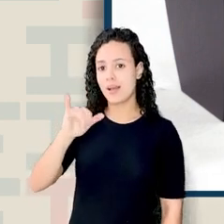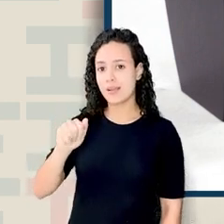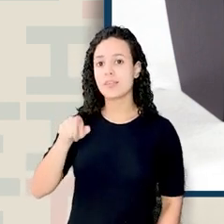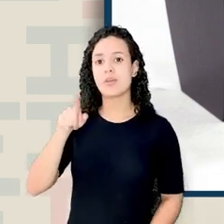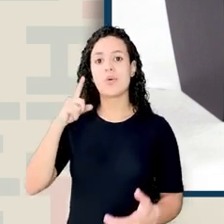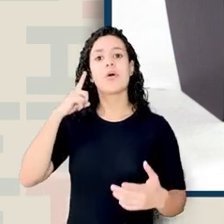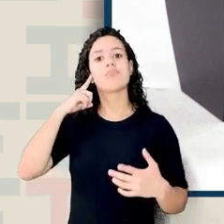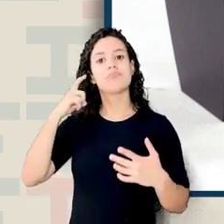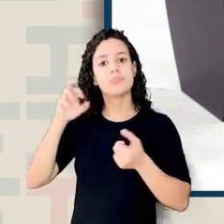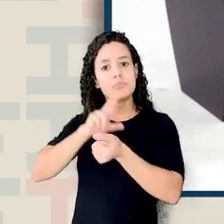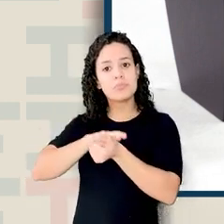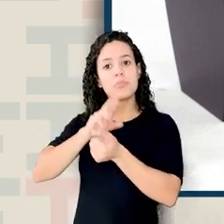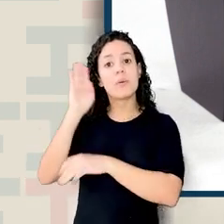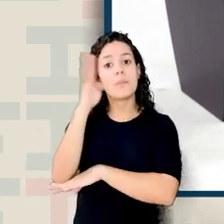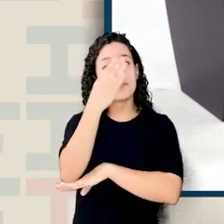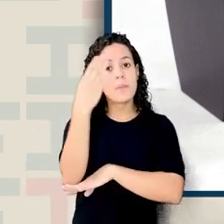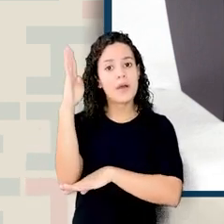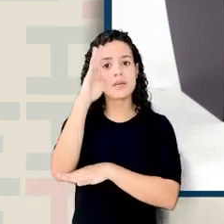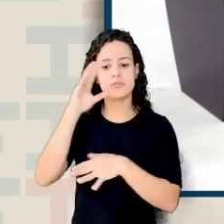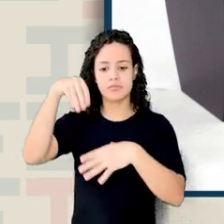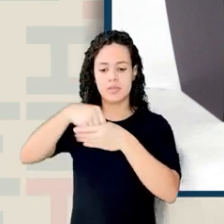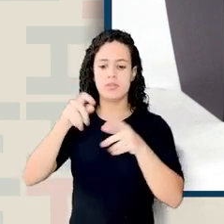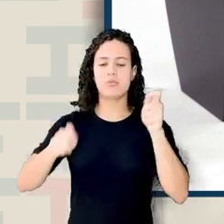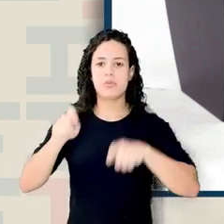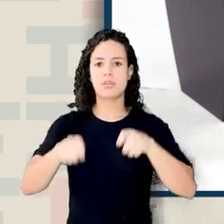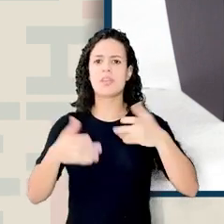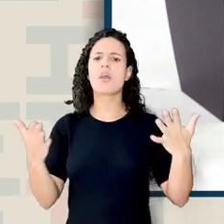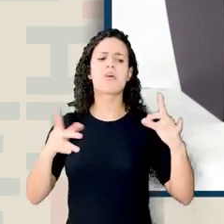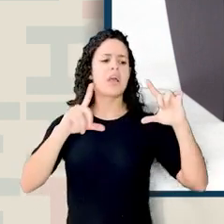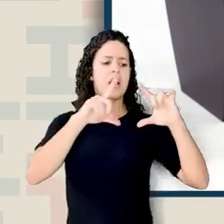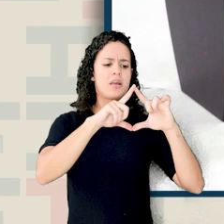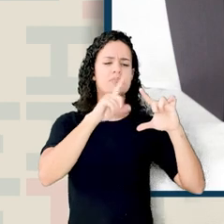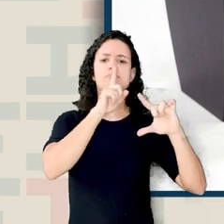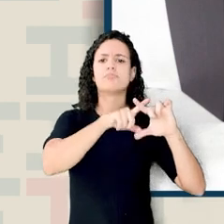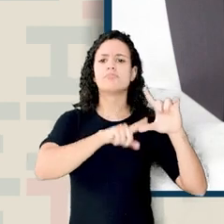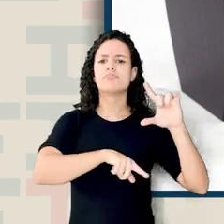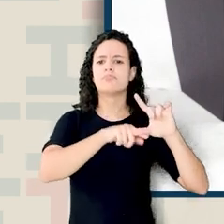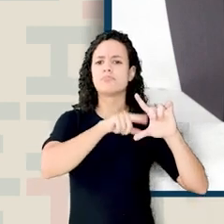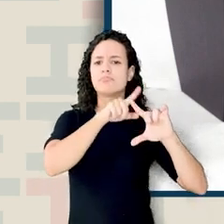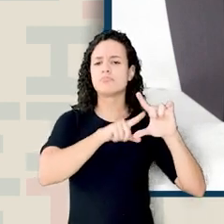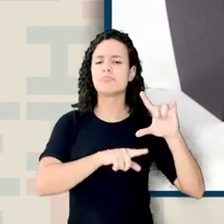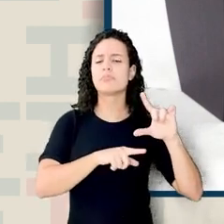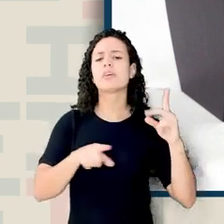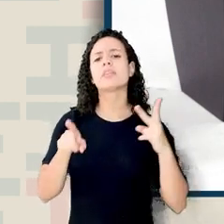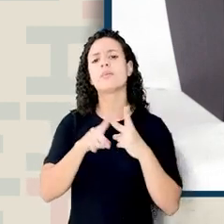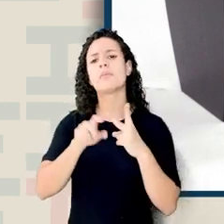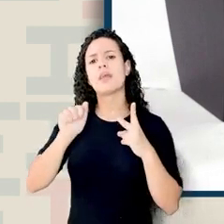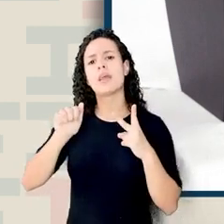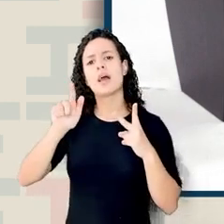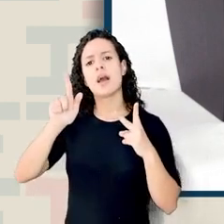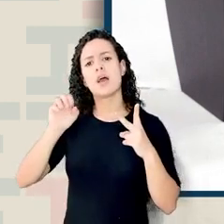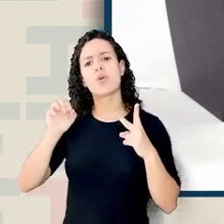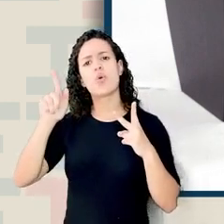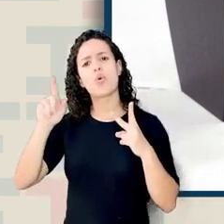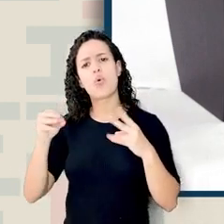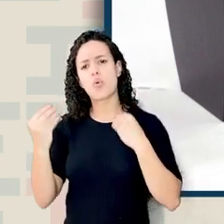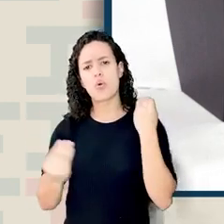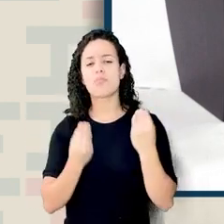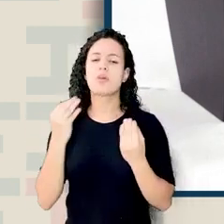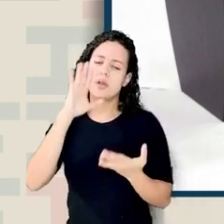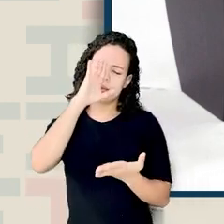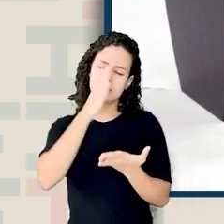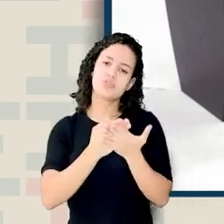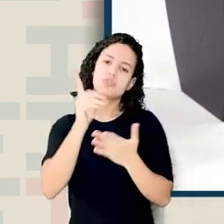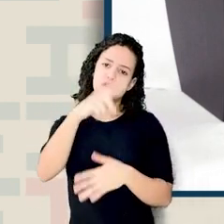caixa. Como vamos pensar isso nos ferros e nos agogôs? Ferros, eu acredito que vocês